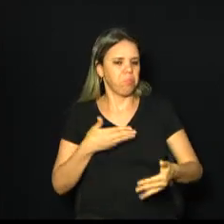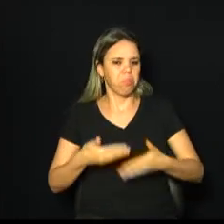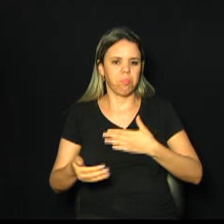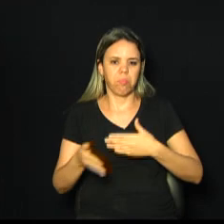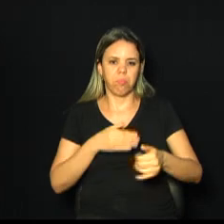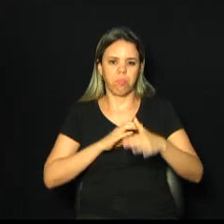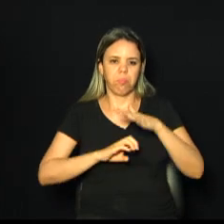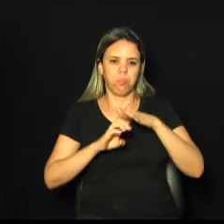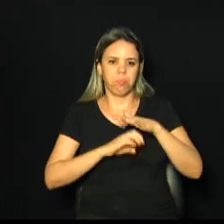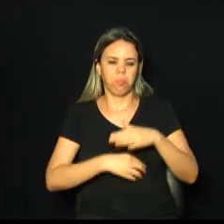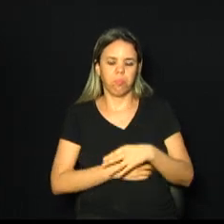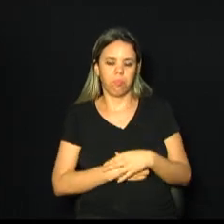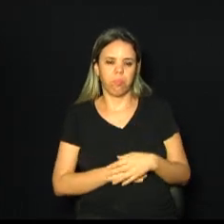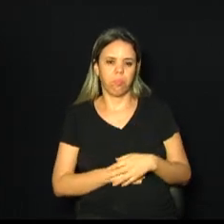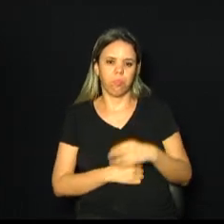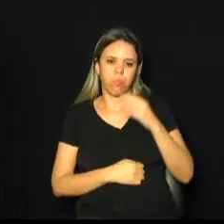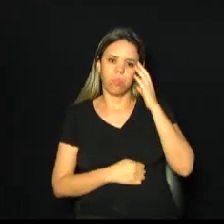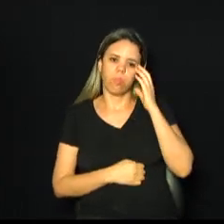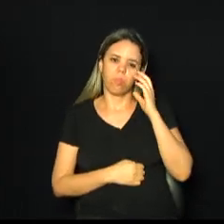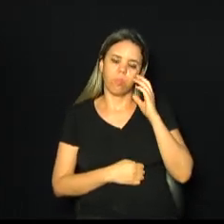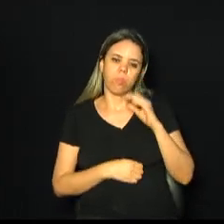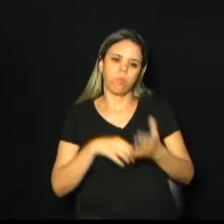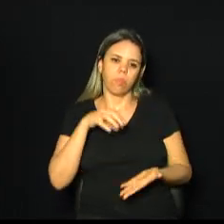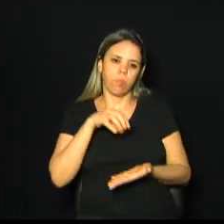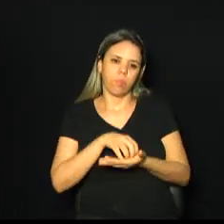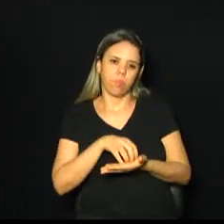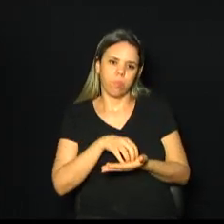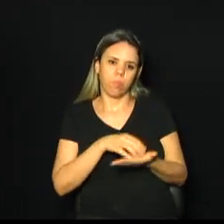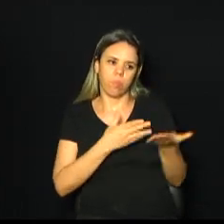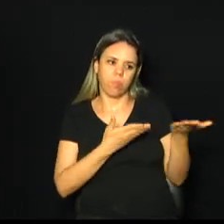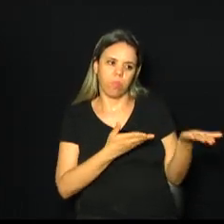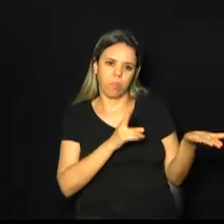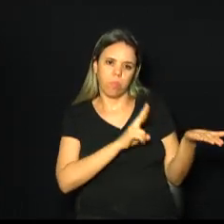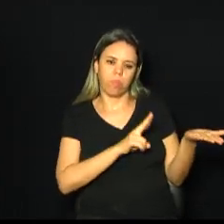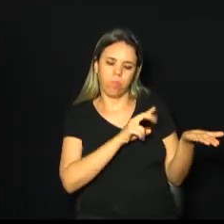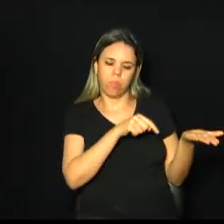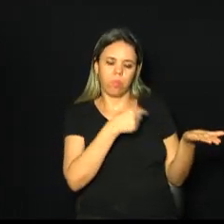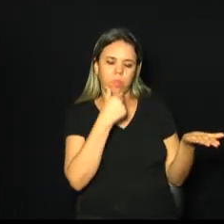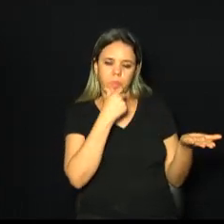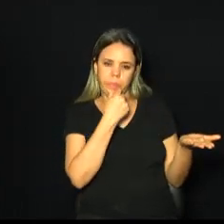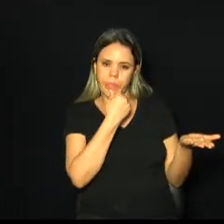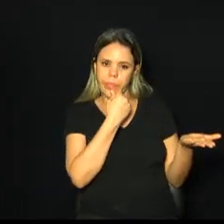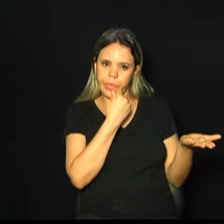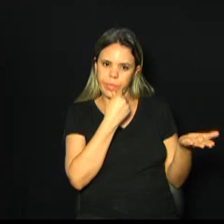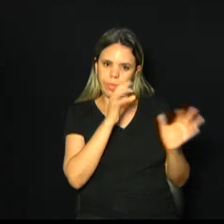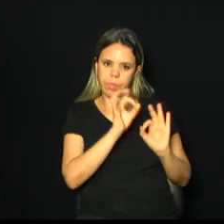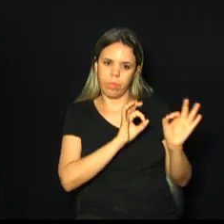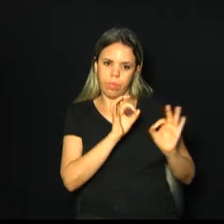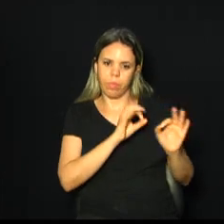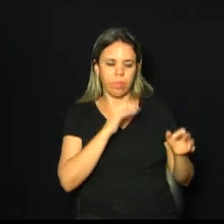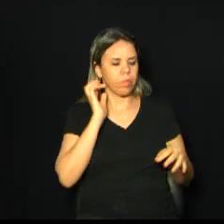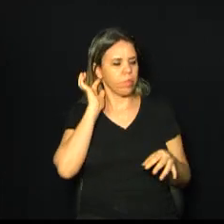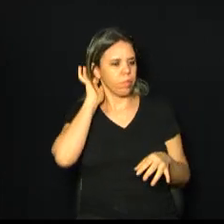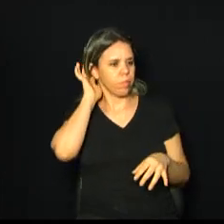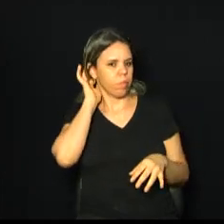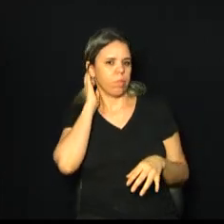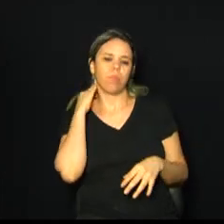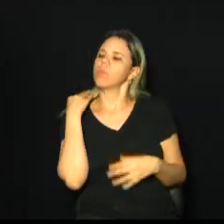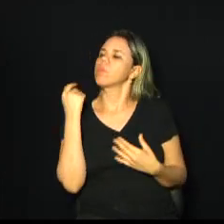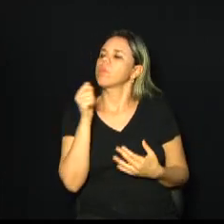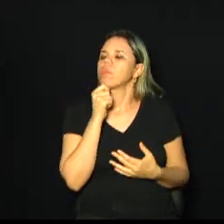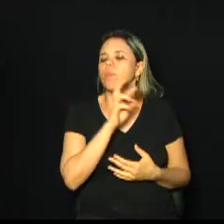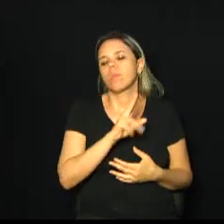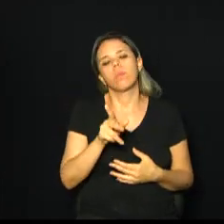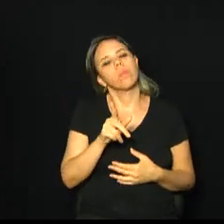empresa. Então, esse órgão vai usar isso para regulamentar, mas ainda não